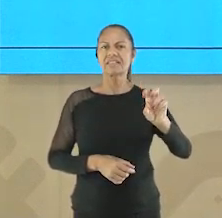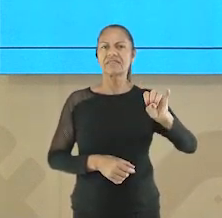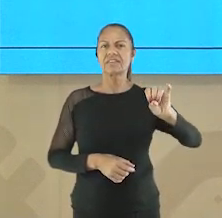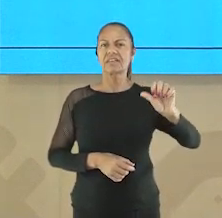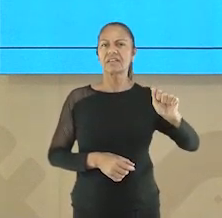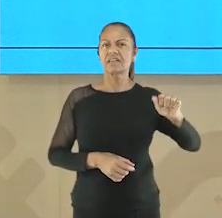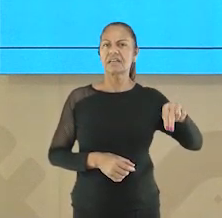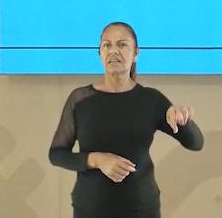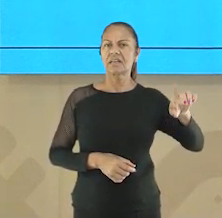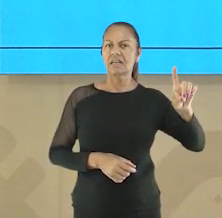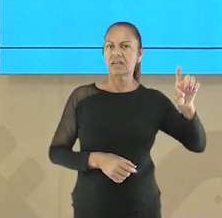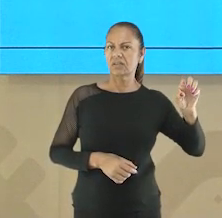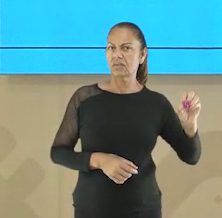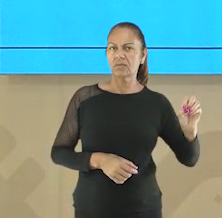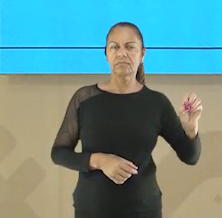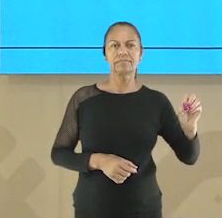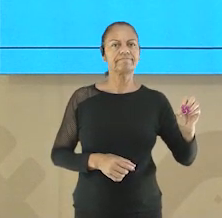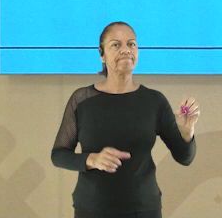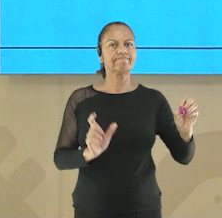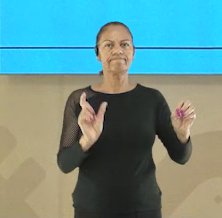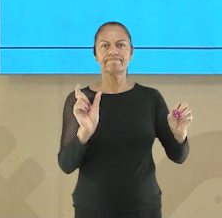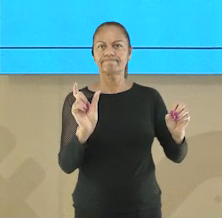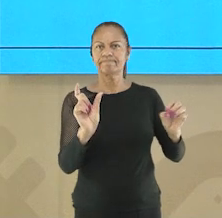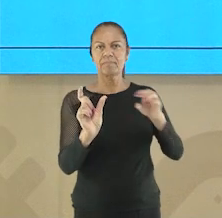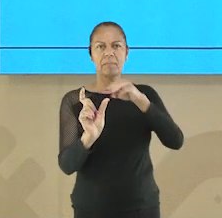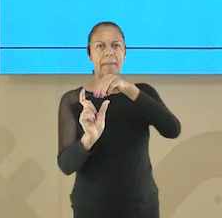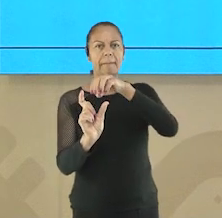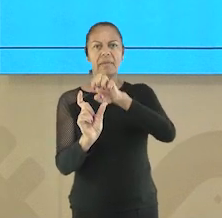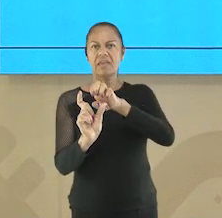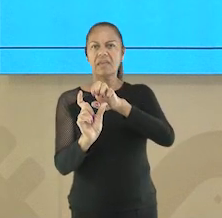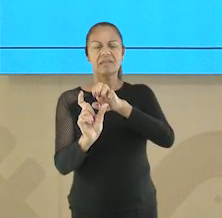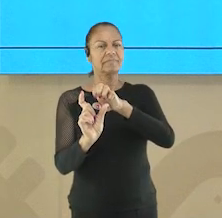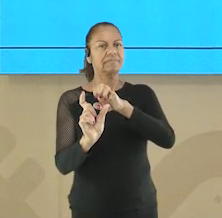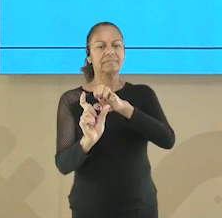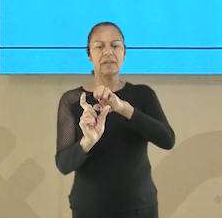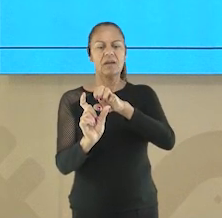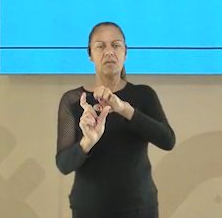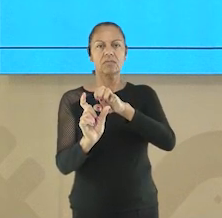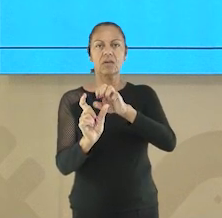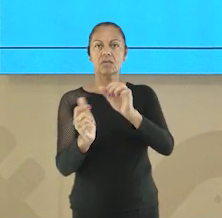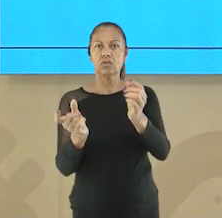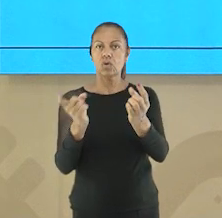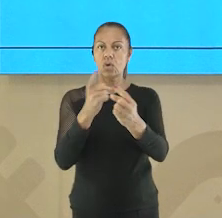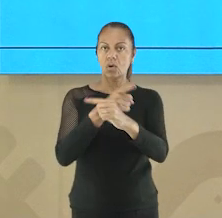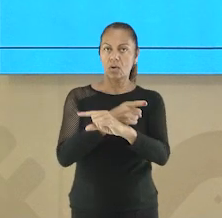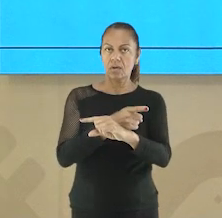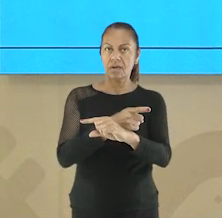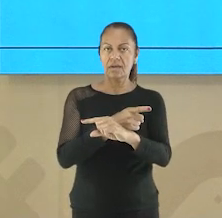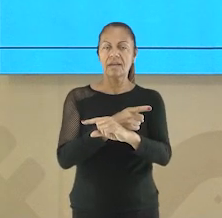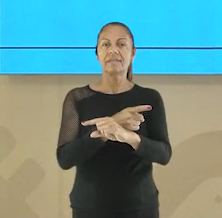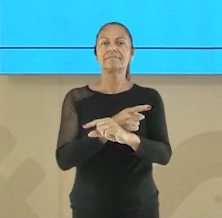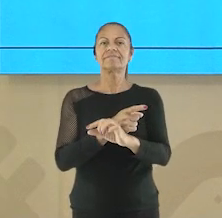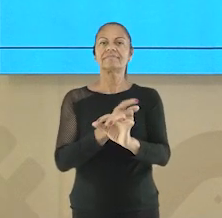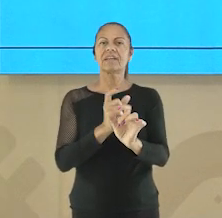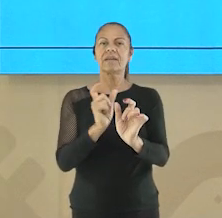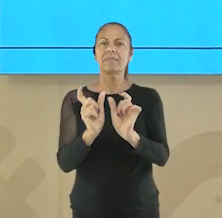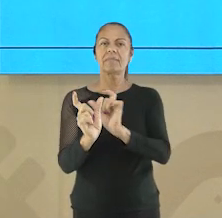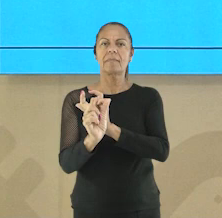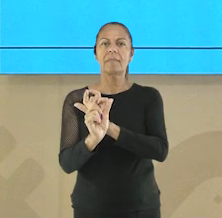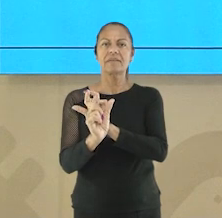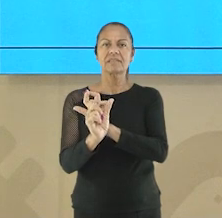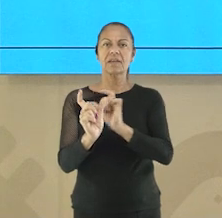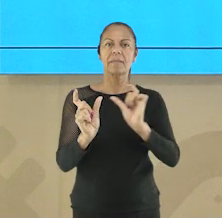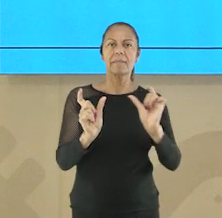de ênclise, o pronome vem depois do verbo. A escrita correta seria desviando-me